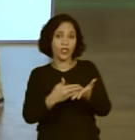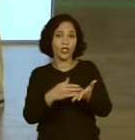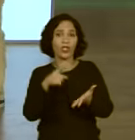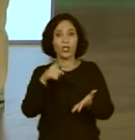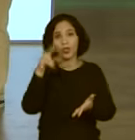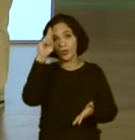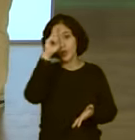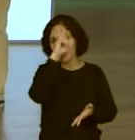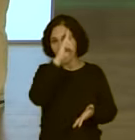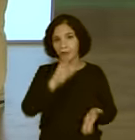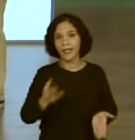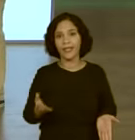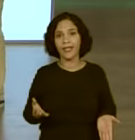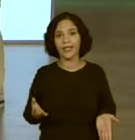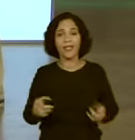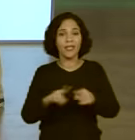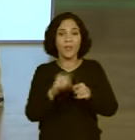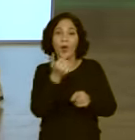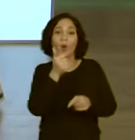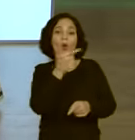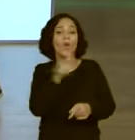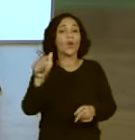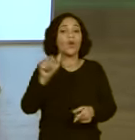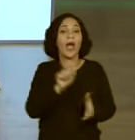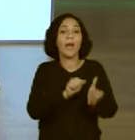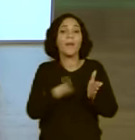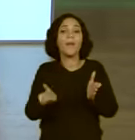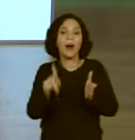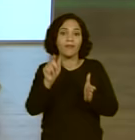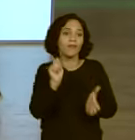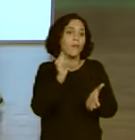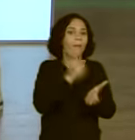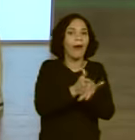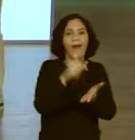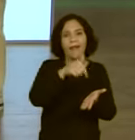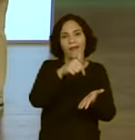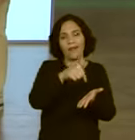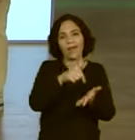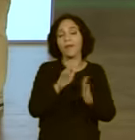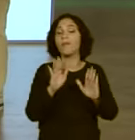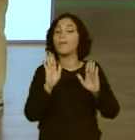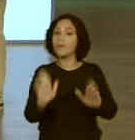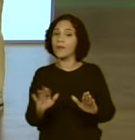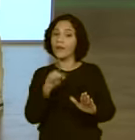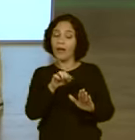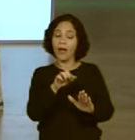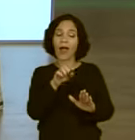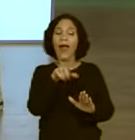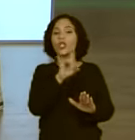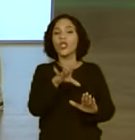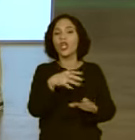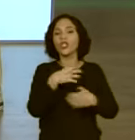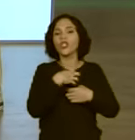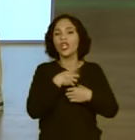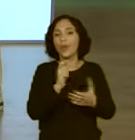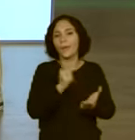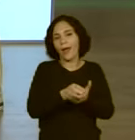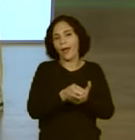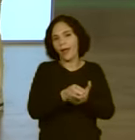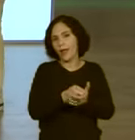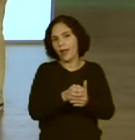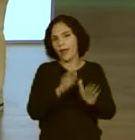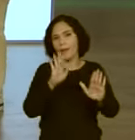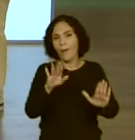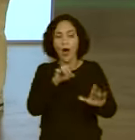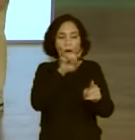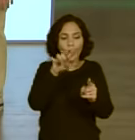Uber, vai usar algum outro aplicativo de Você vai transporte. pagar por ali, né? Mas Isso. ali já é um meio de pagamento, No meio de né?